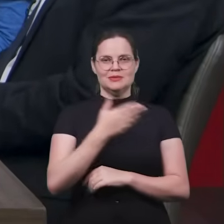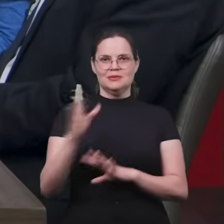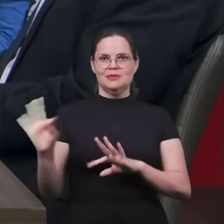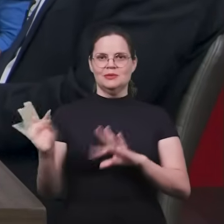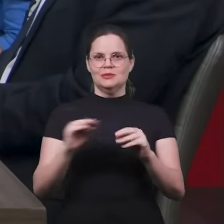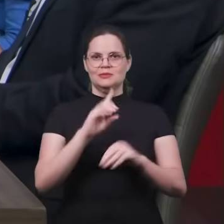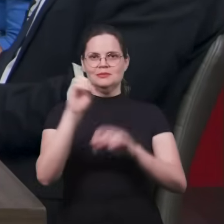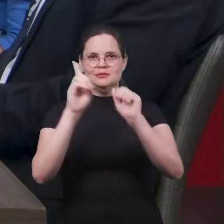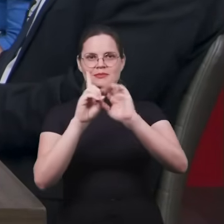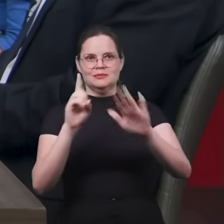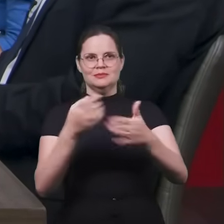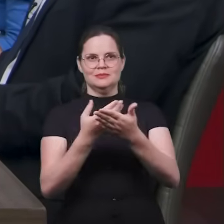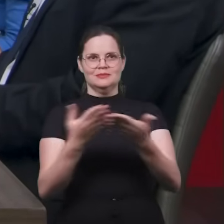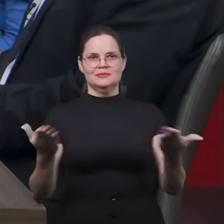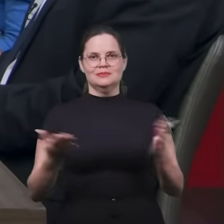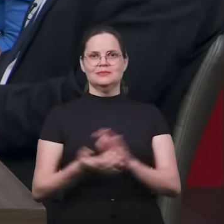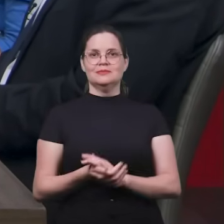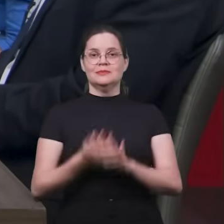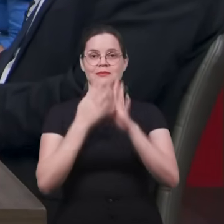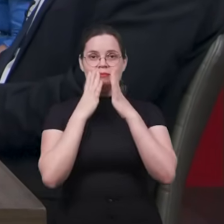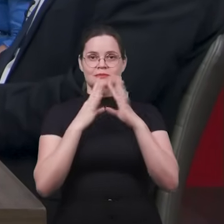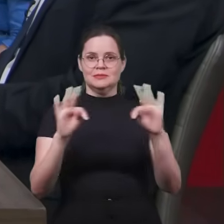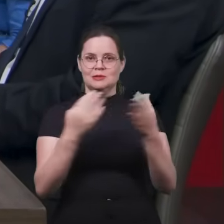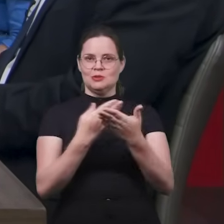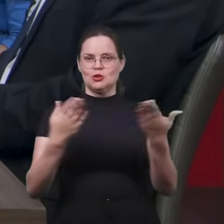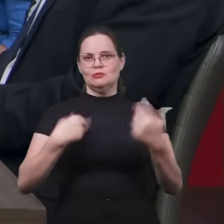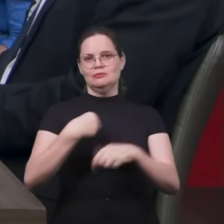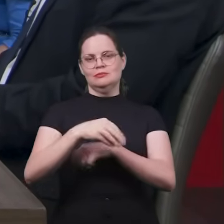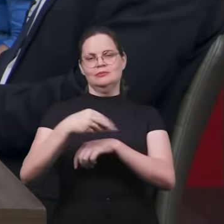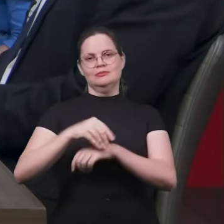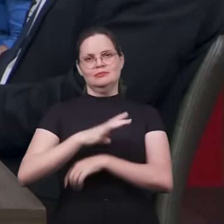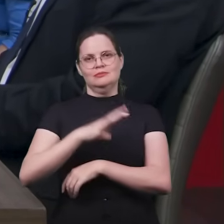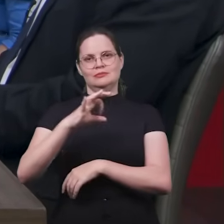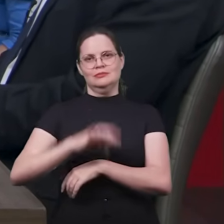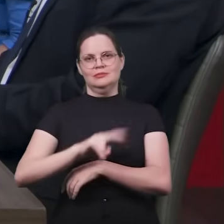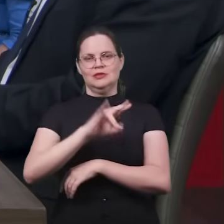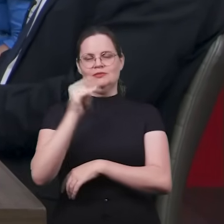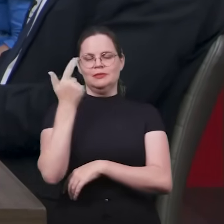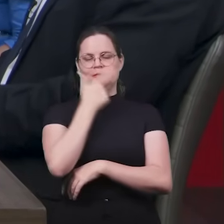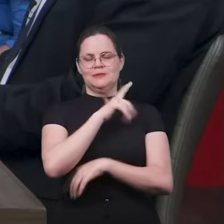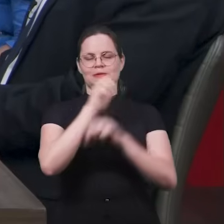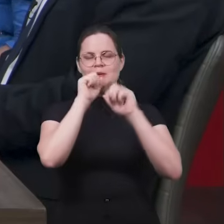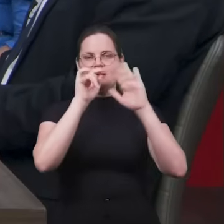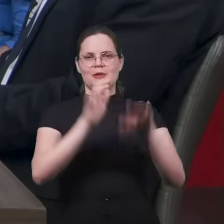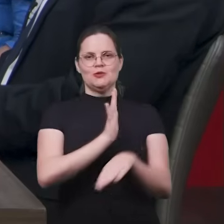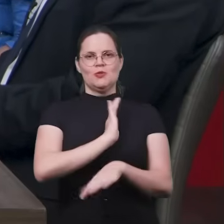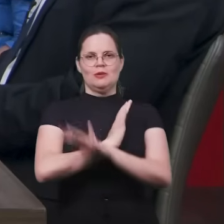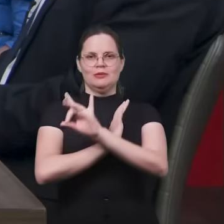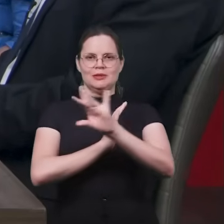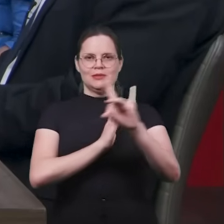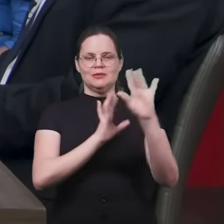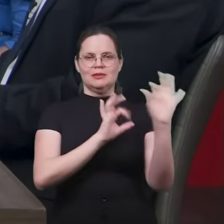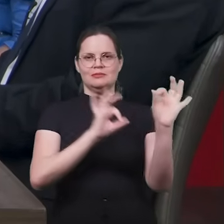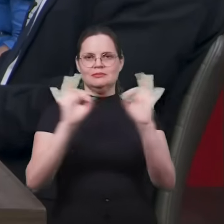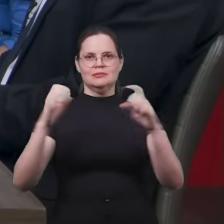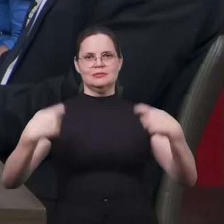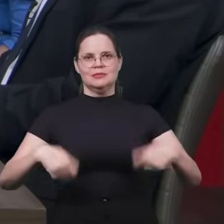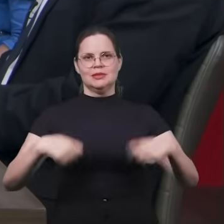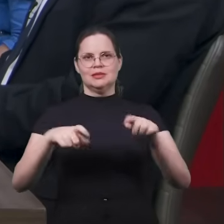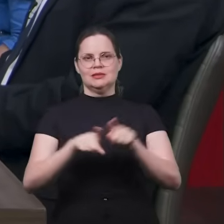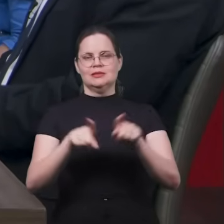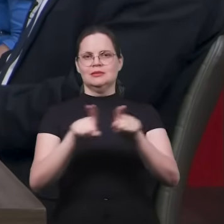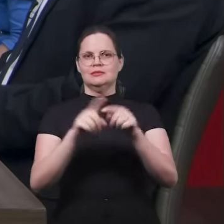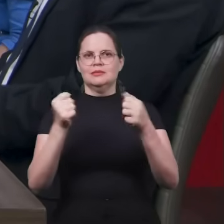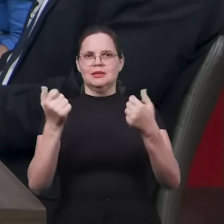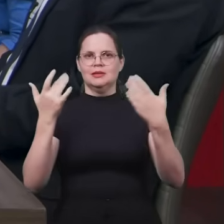que Deus abençoe e que esse testemunho, né, certamente alcance alguns corações que precisam dessa